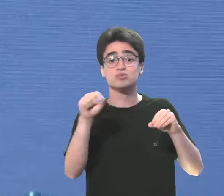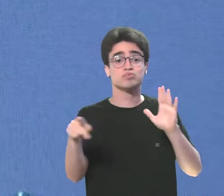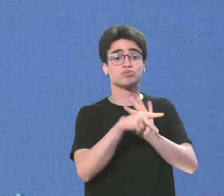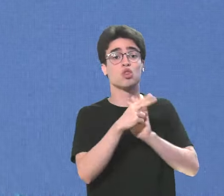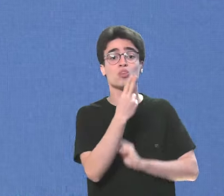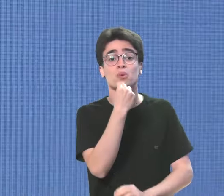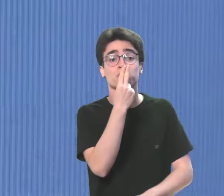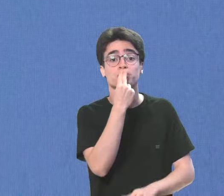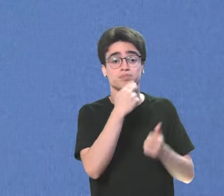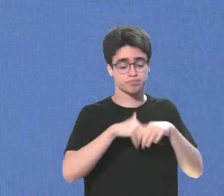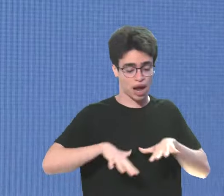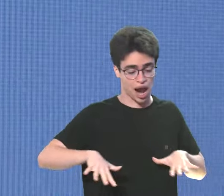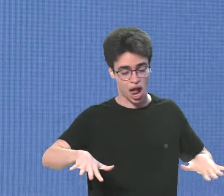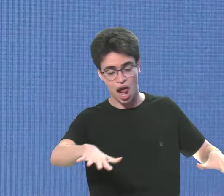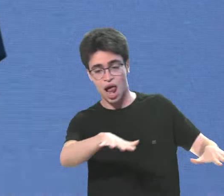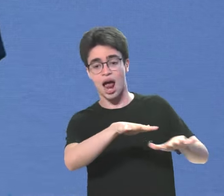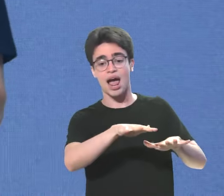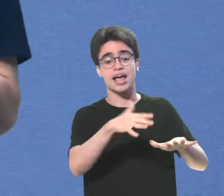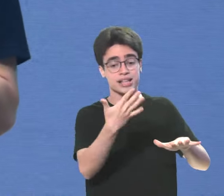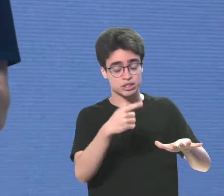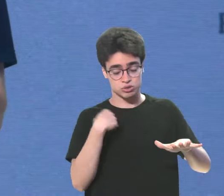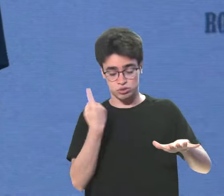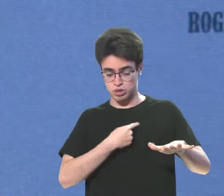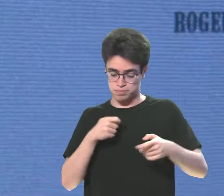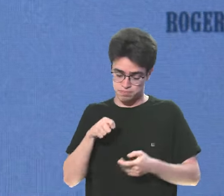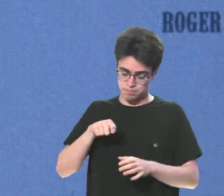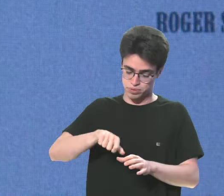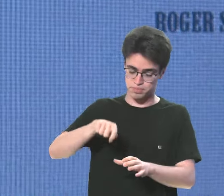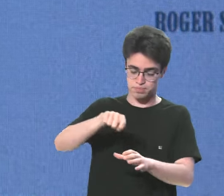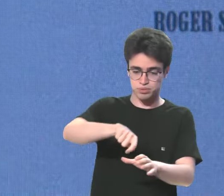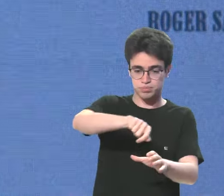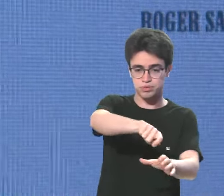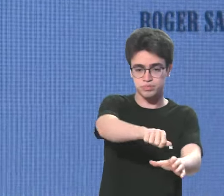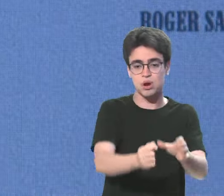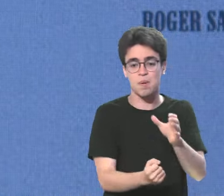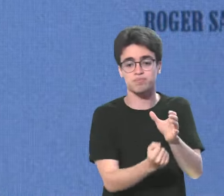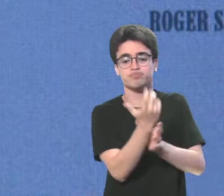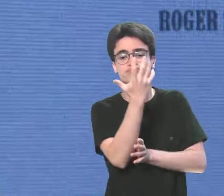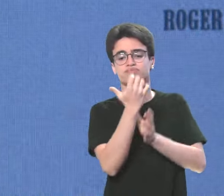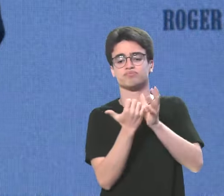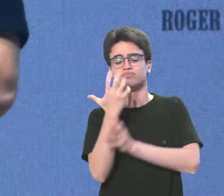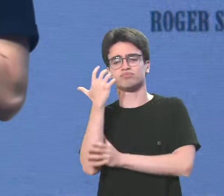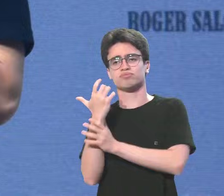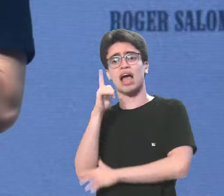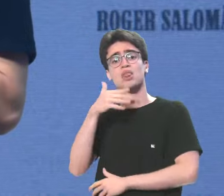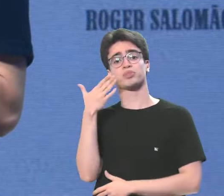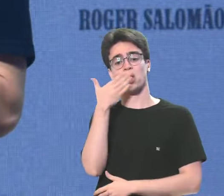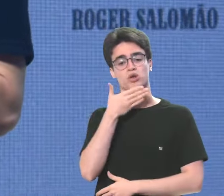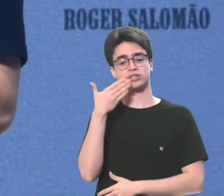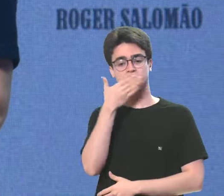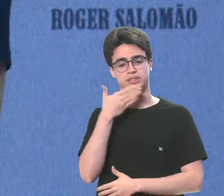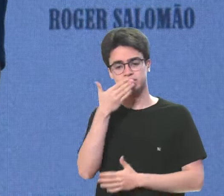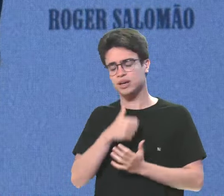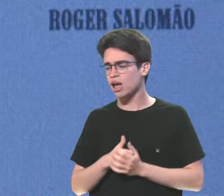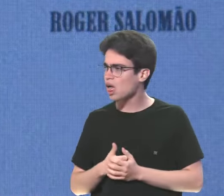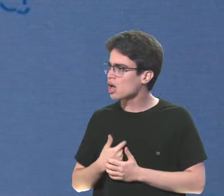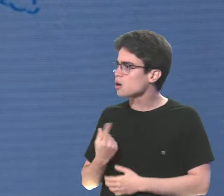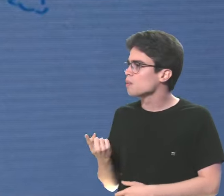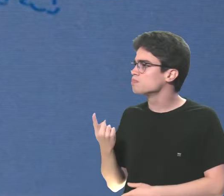causa dos sais minerais e com isso a gente planta lá e as frutas são muito doces e na mesma hora me veio